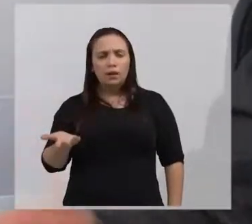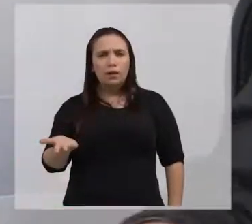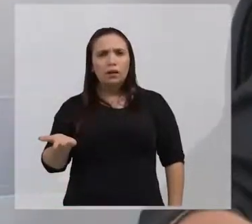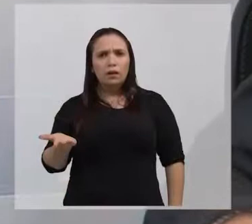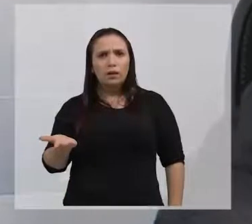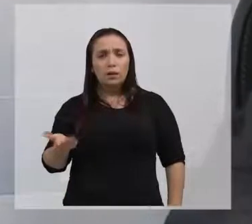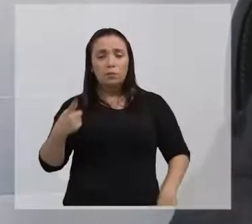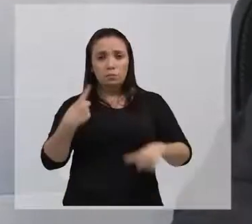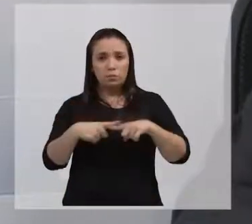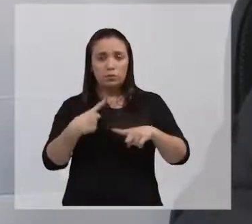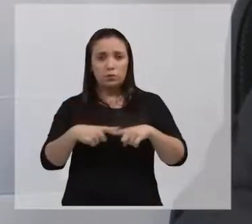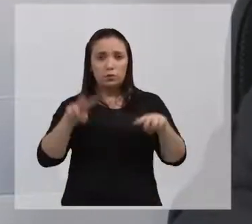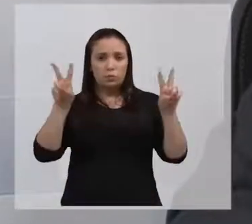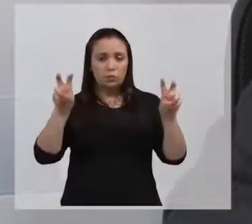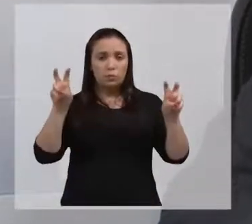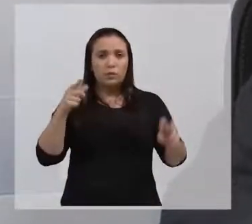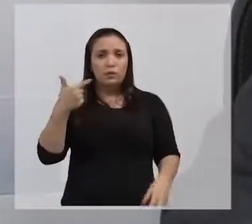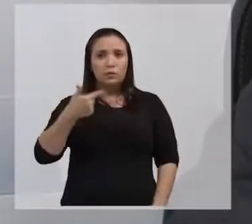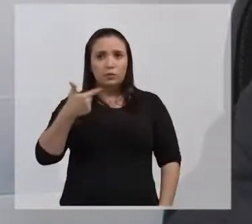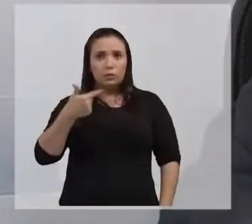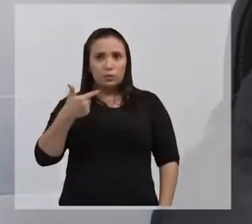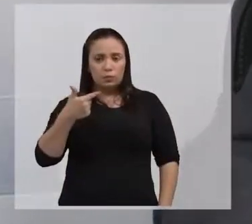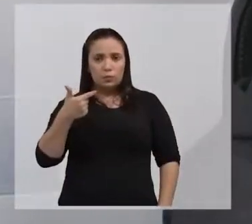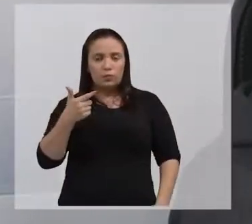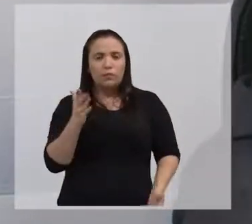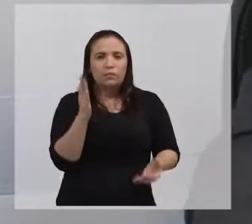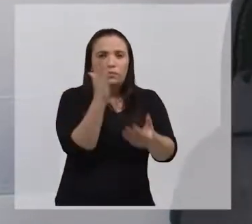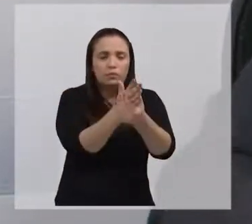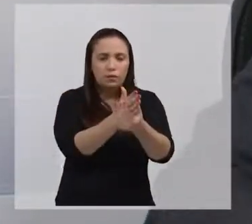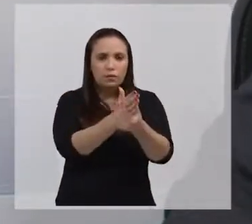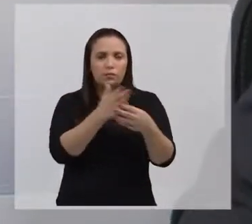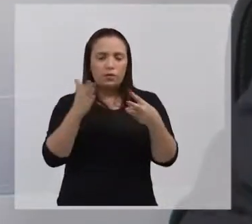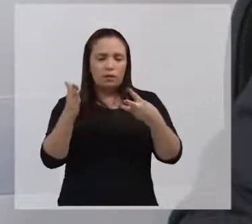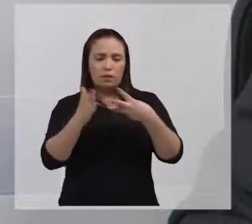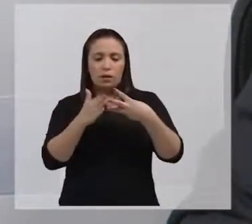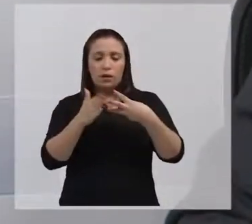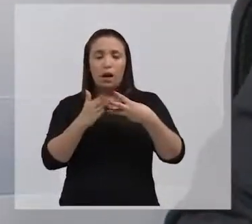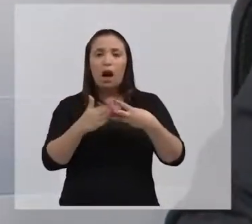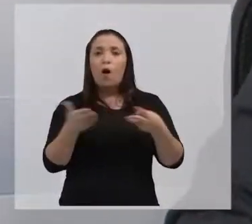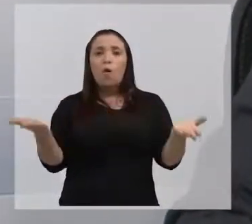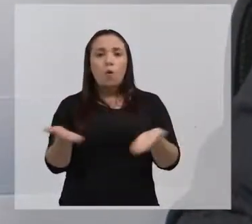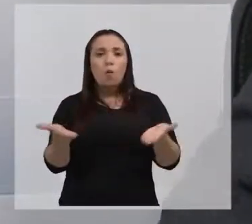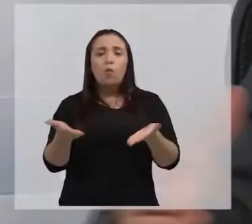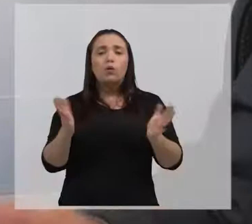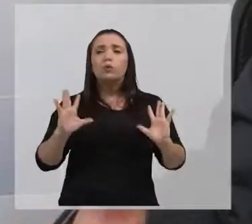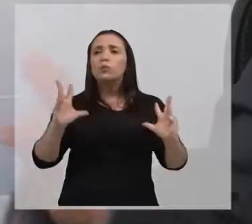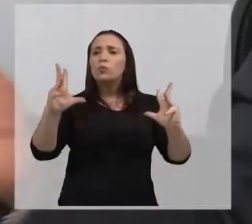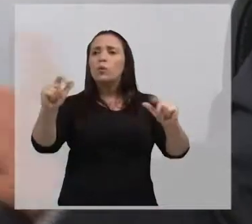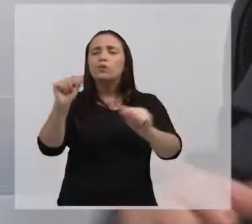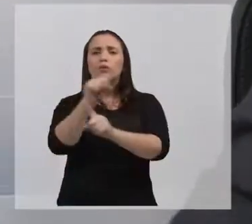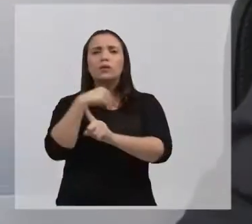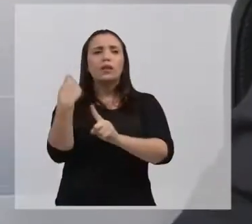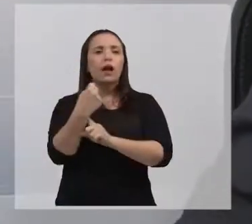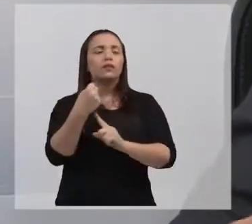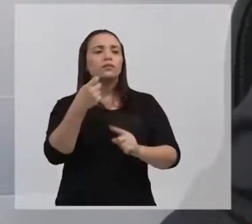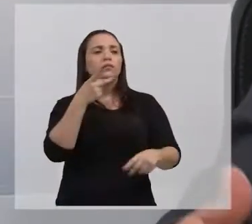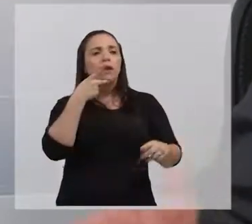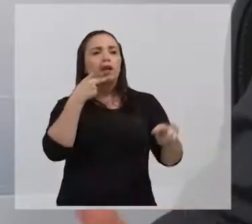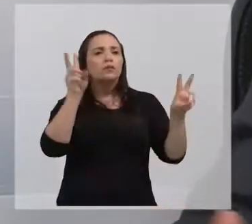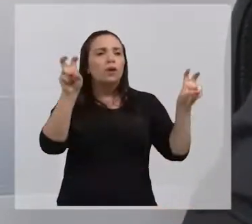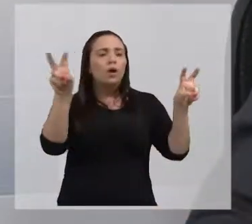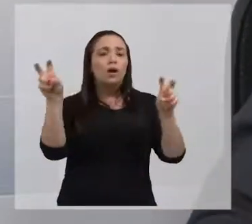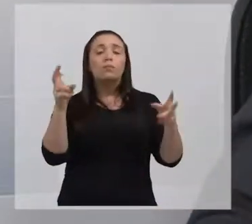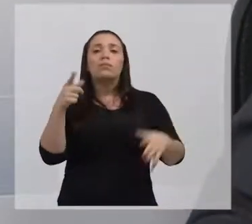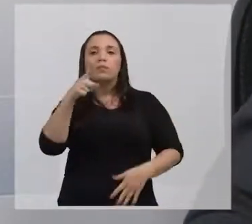Porque a questão da segunda instância virou hoje uma discussão do dia a dia do brasileiro. Forçada, lógico, porque você abre